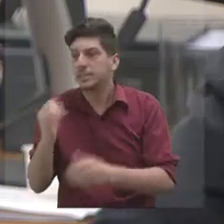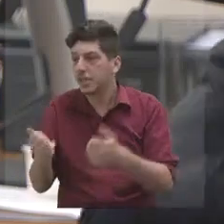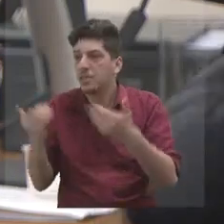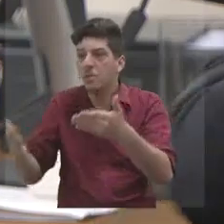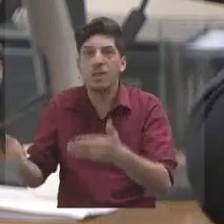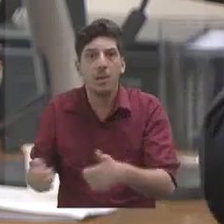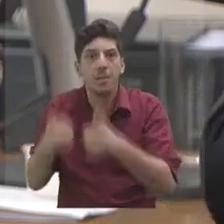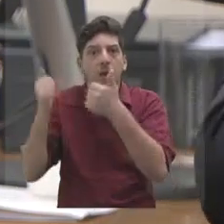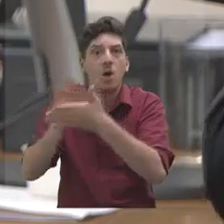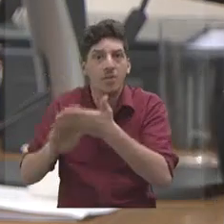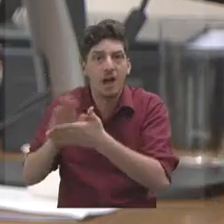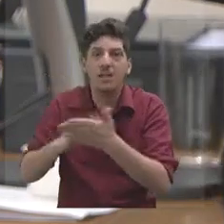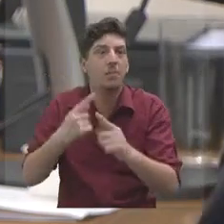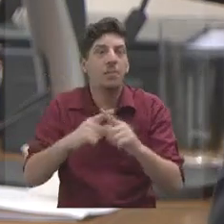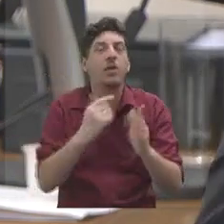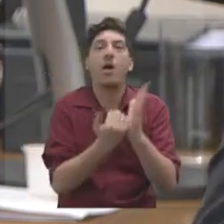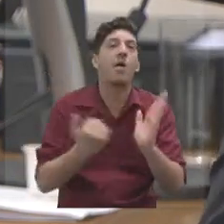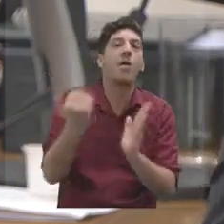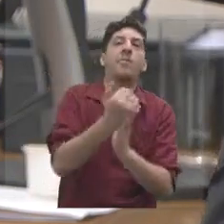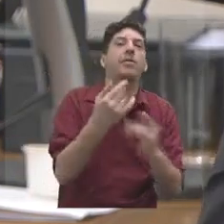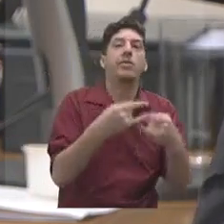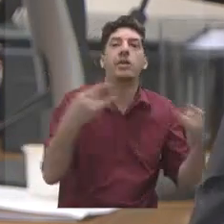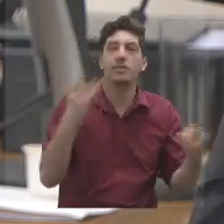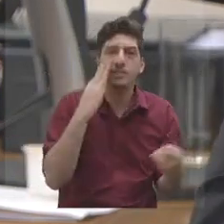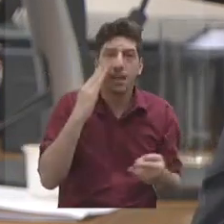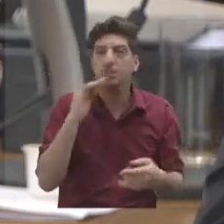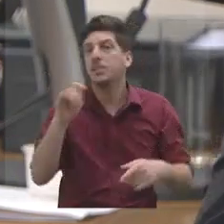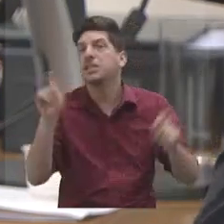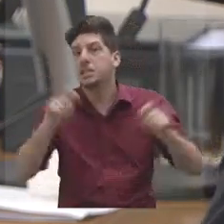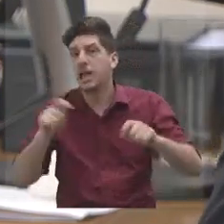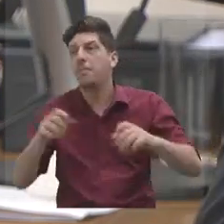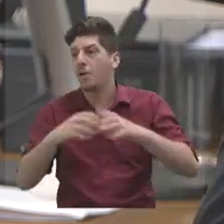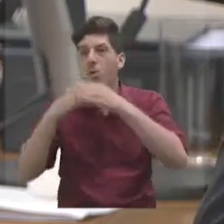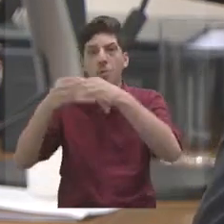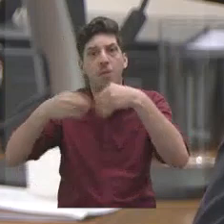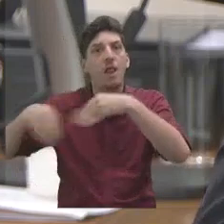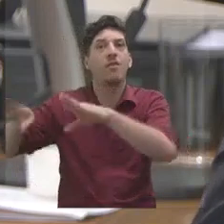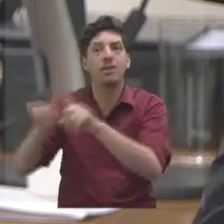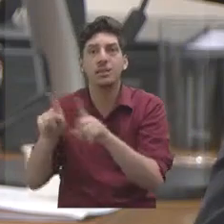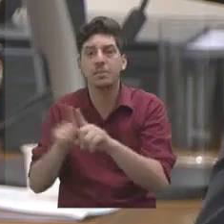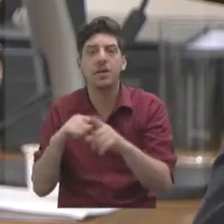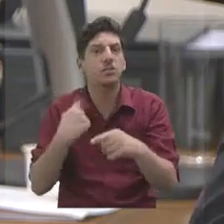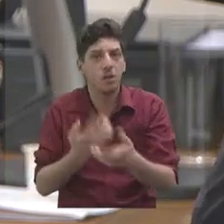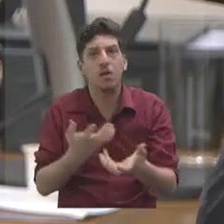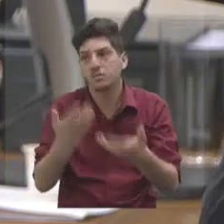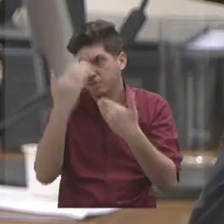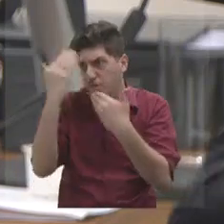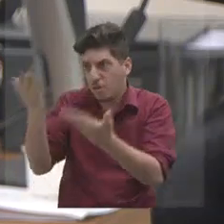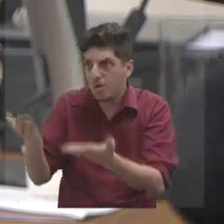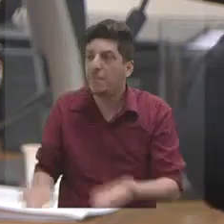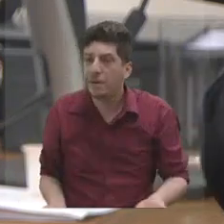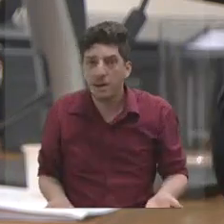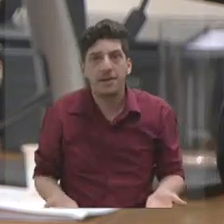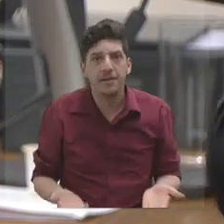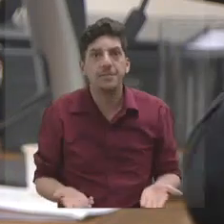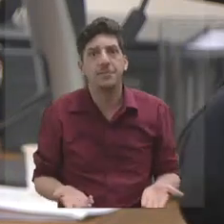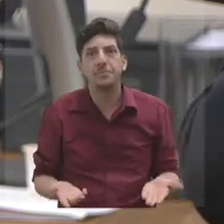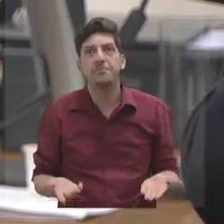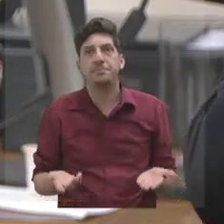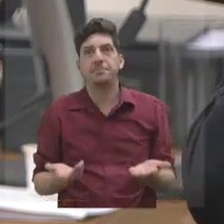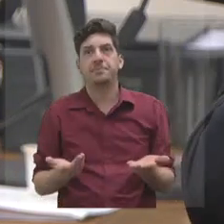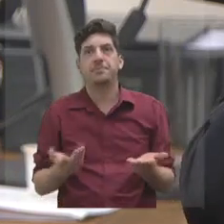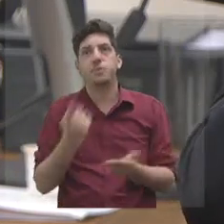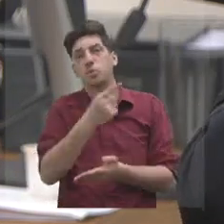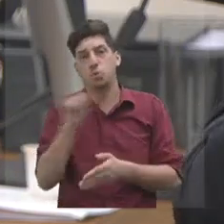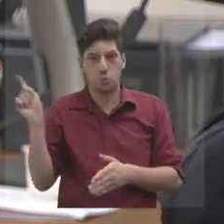justificariam esse aumento de tarifa Se puderem Depois remeter sua comissão a gente também agradece né no último